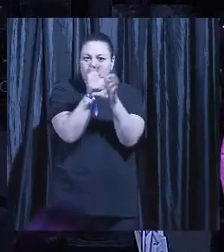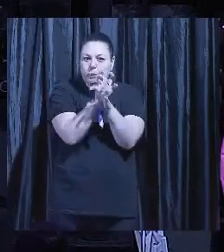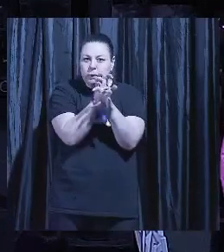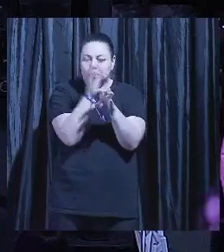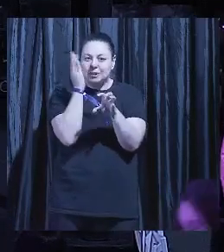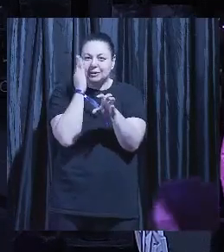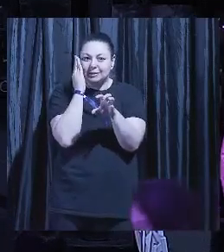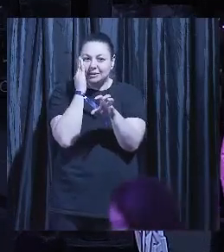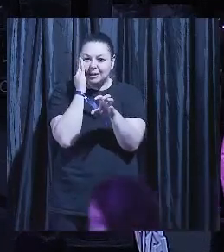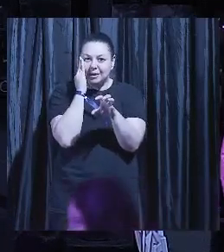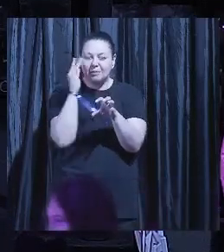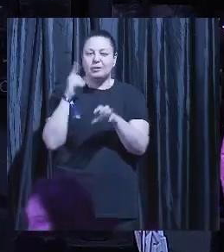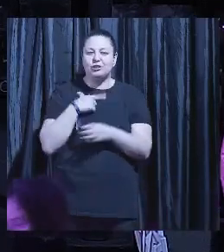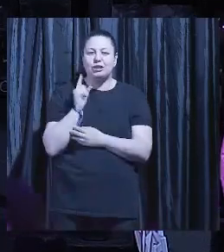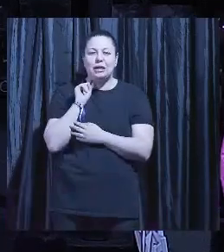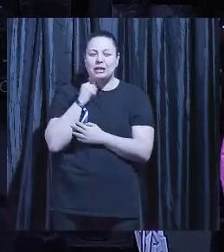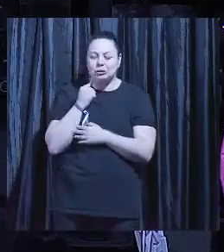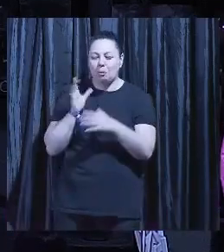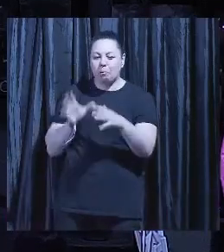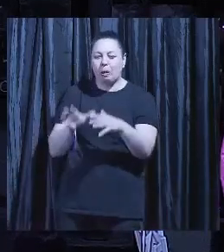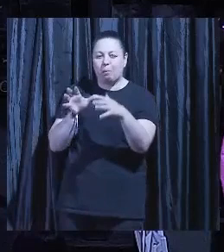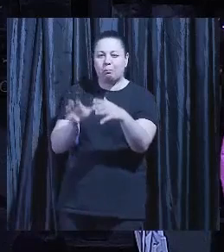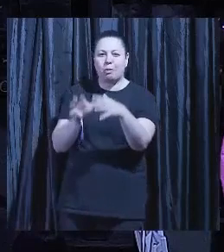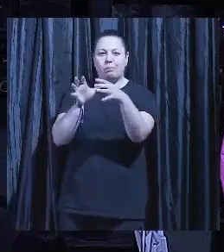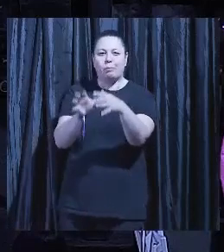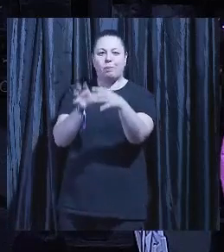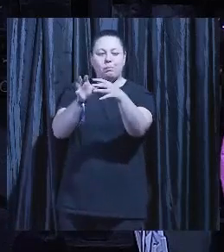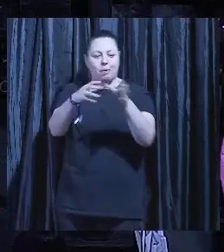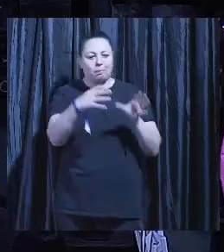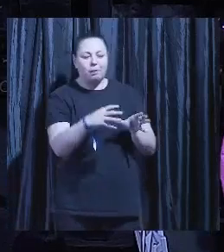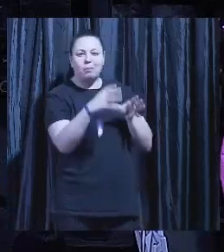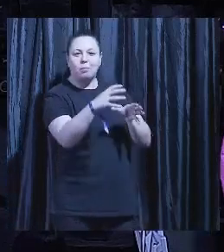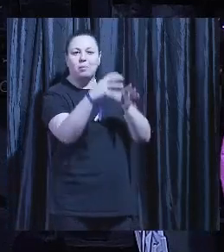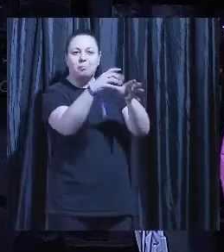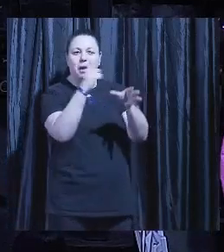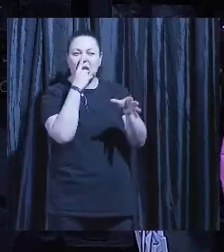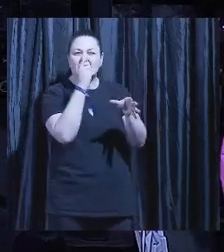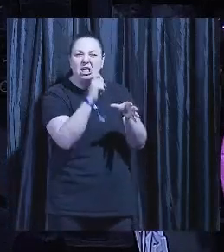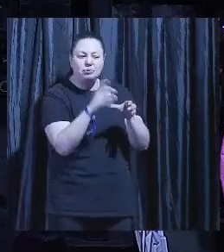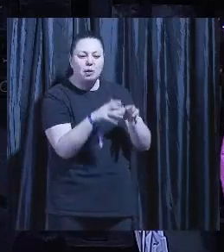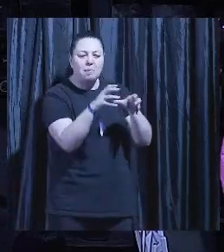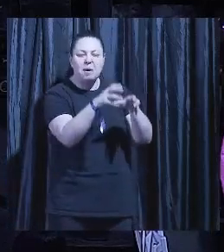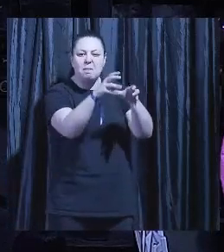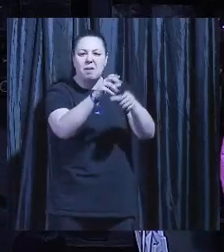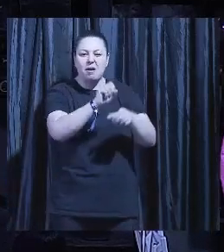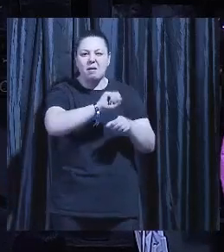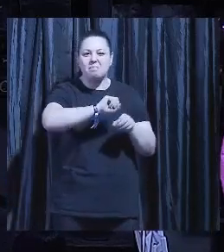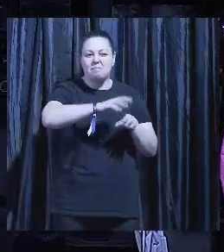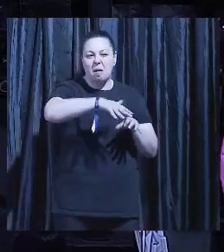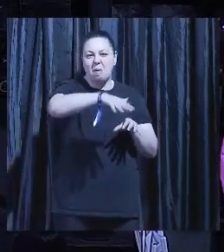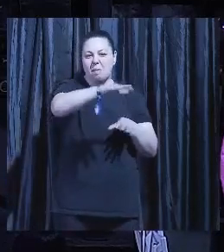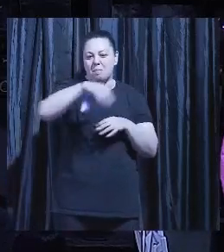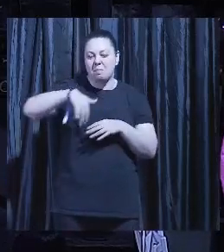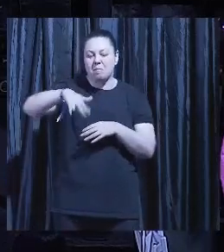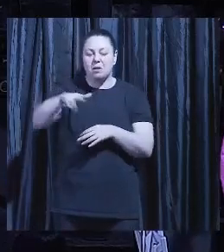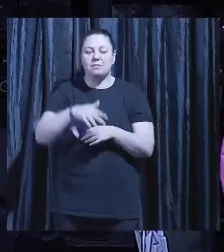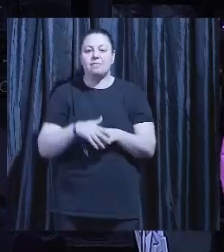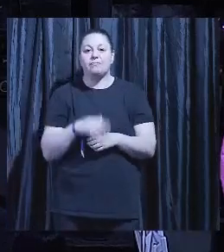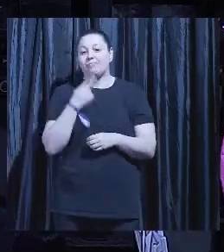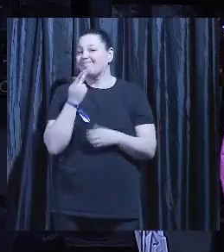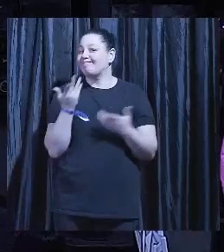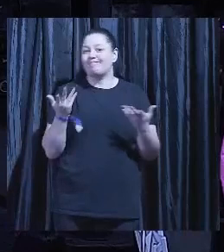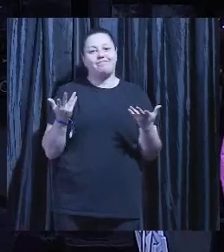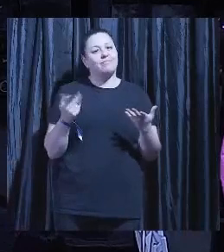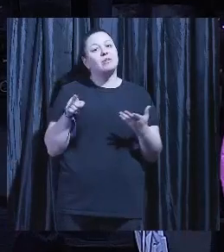com latas de lixo e lixeiras espalhadas por todo o caminho. E ele